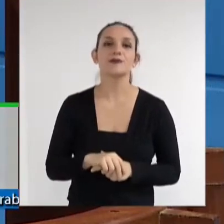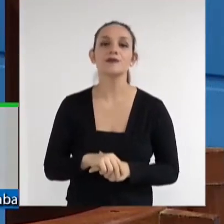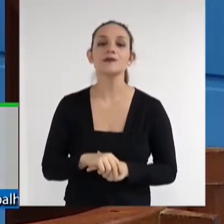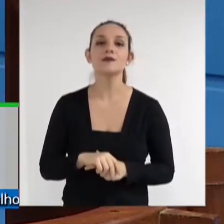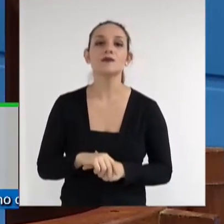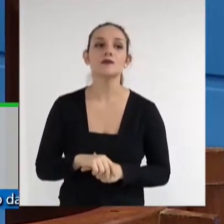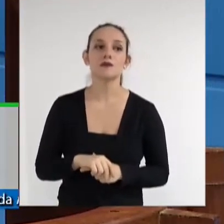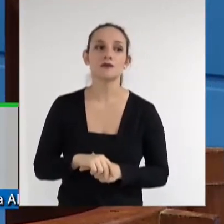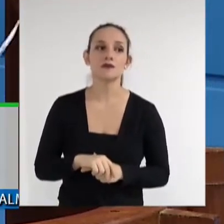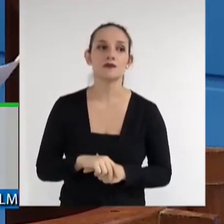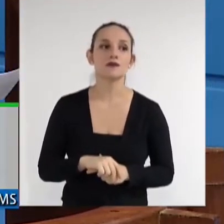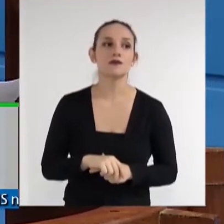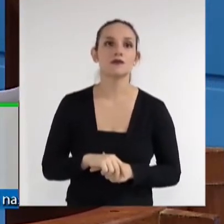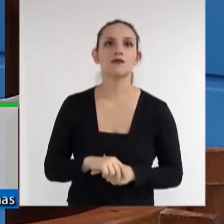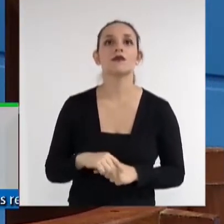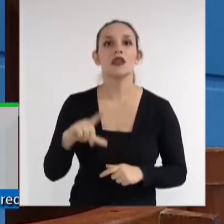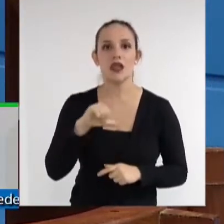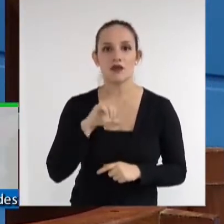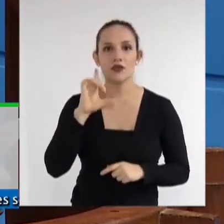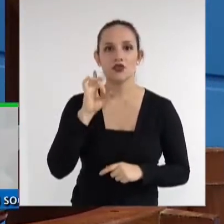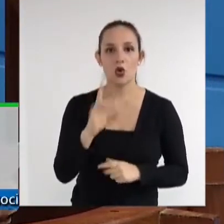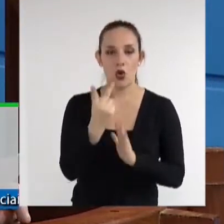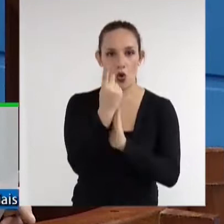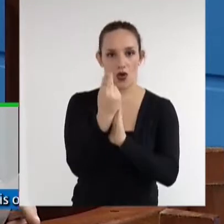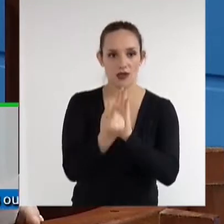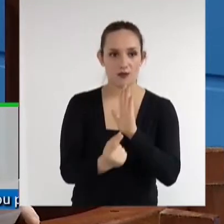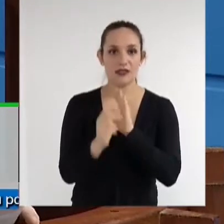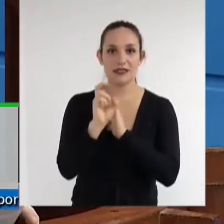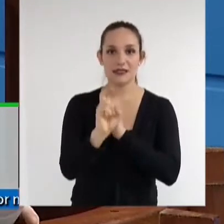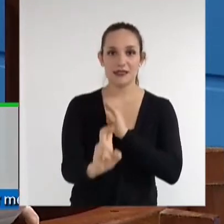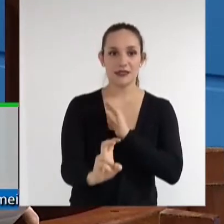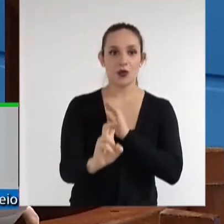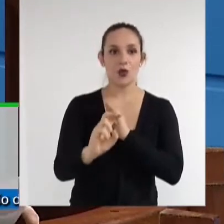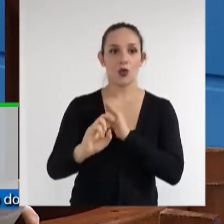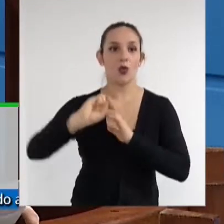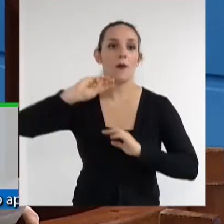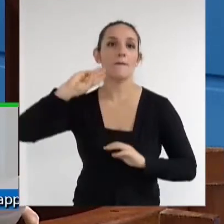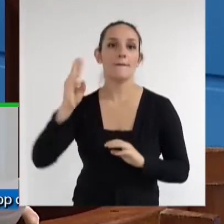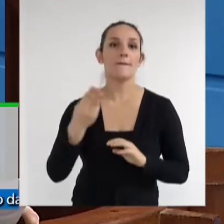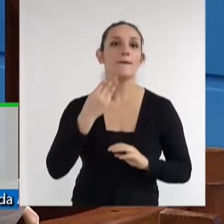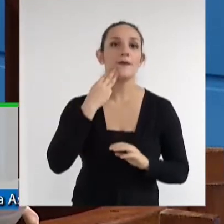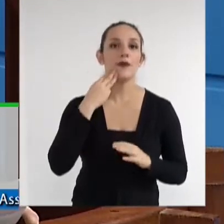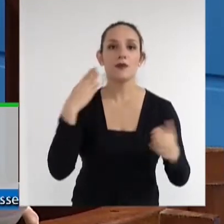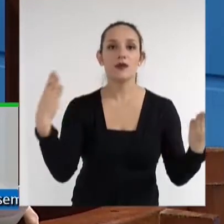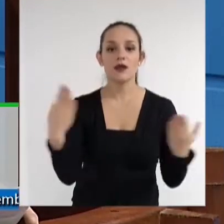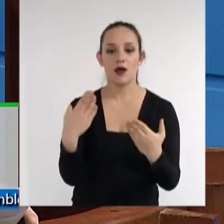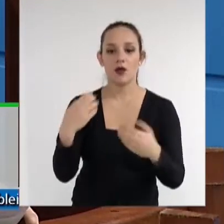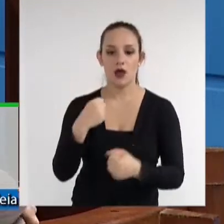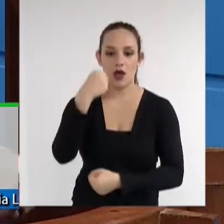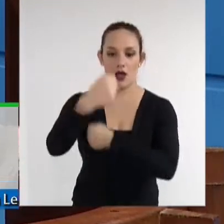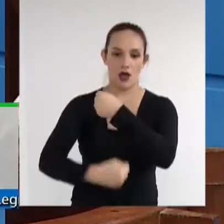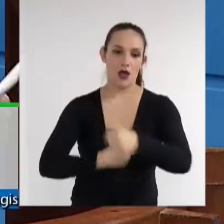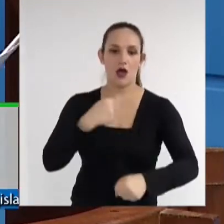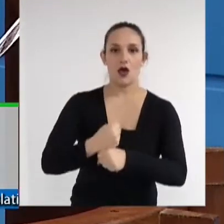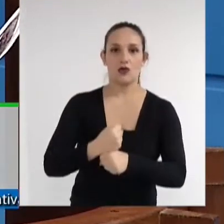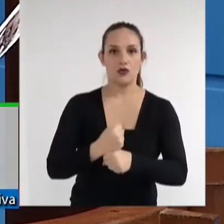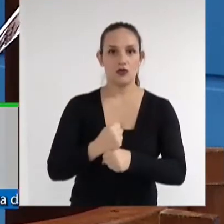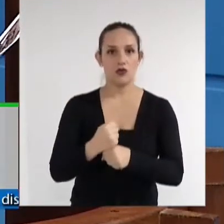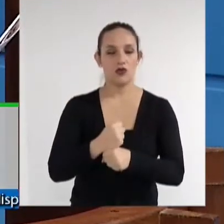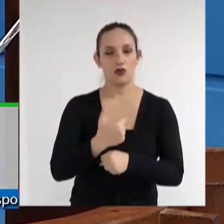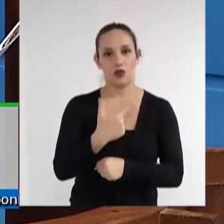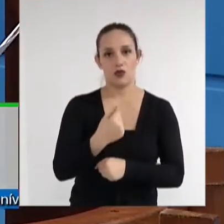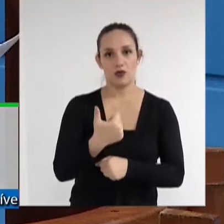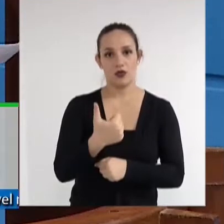tiveram um orçamento de 5 bilhões para o exercício de 2018.